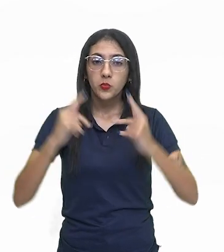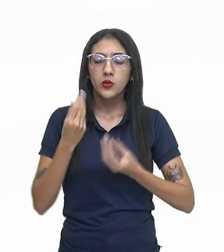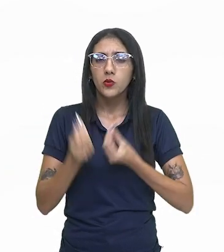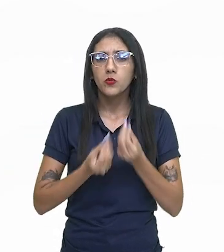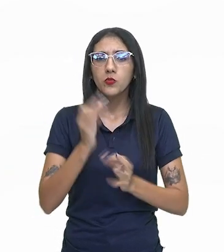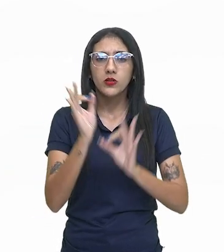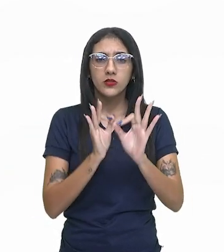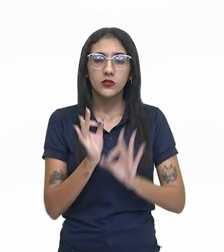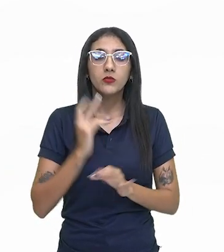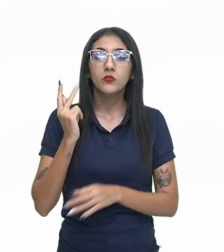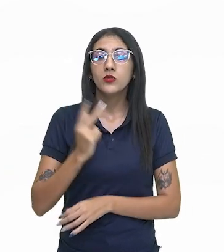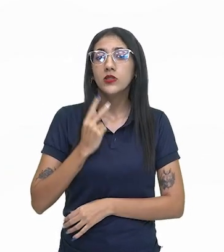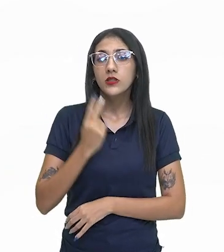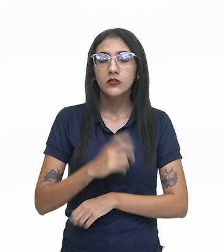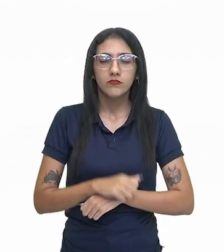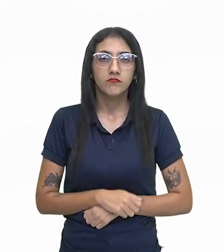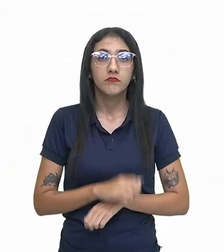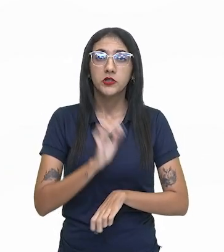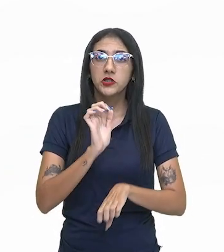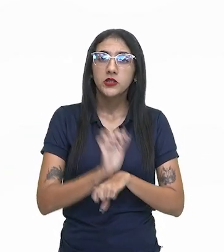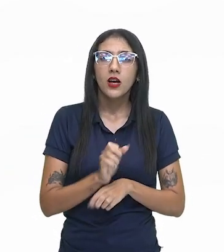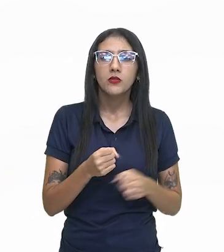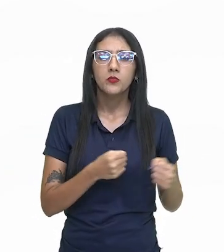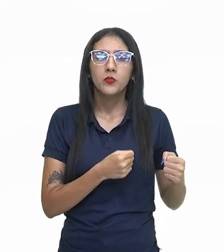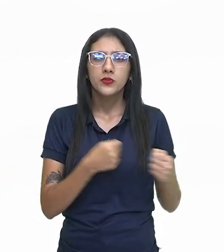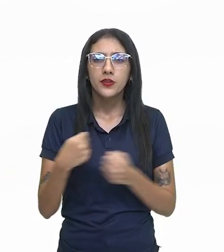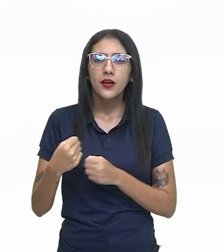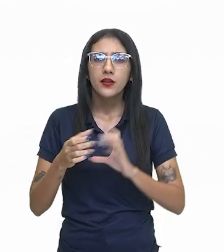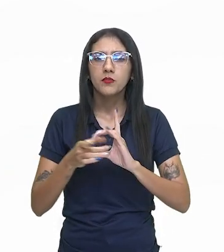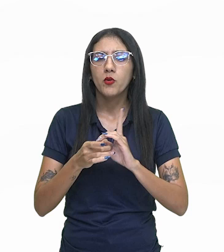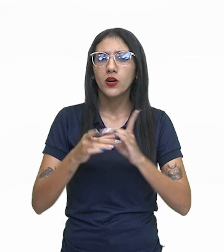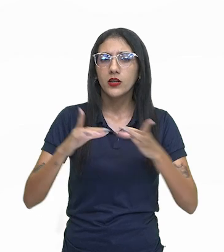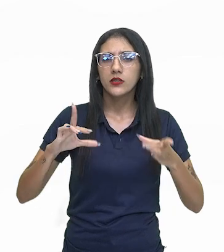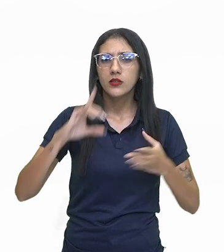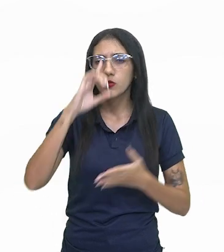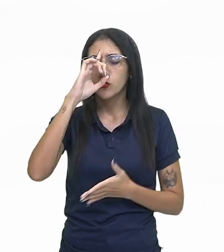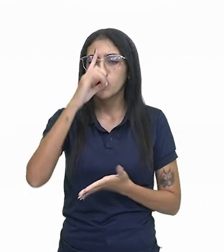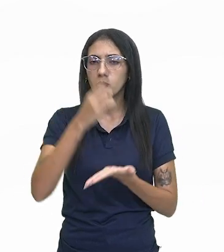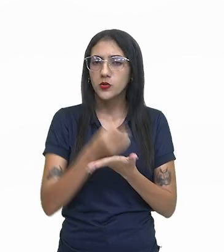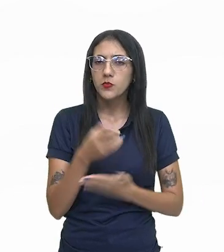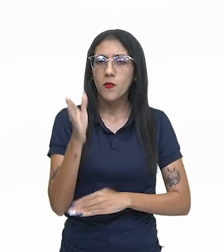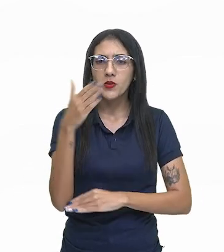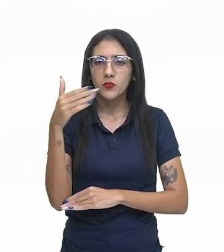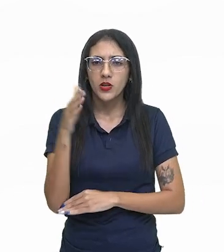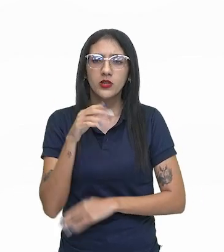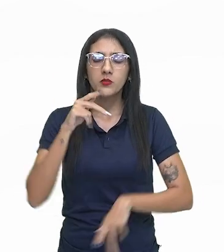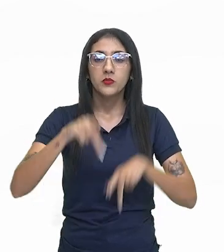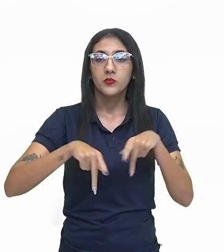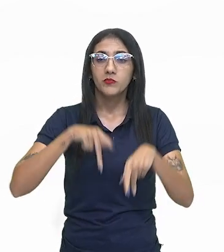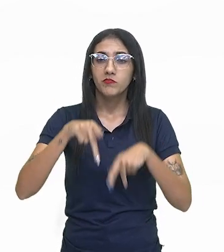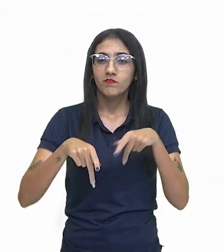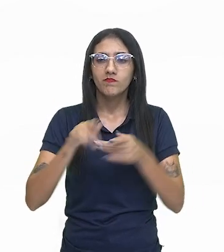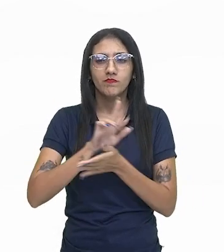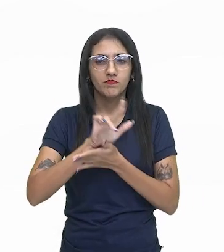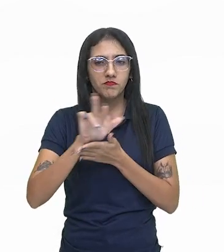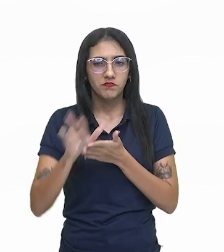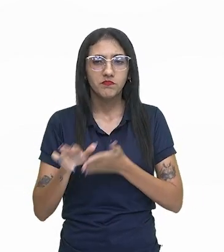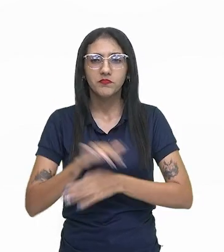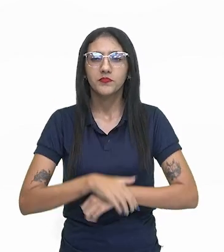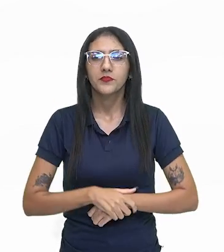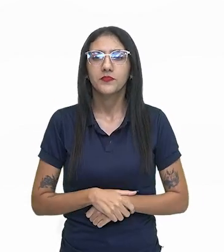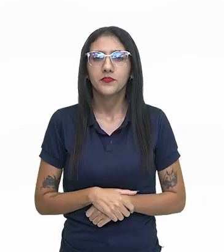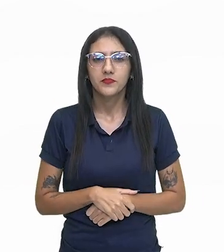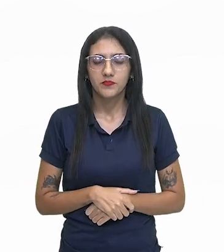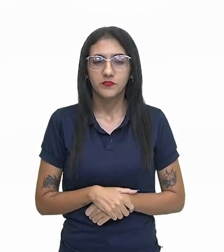suas formas de organização política, Estado, poder, democracia, autoritarismo, patrimonialismo, populismo,